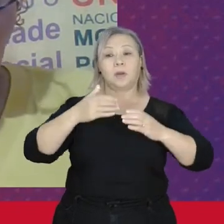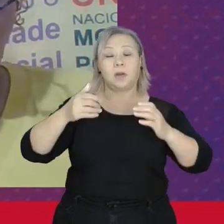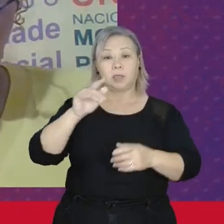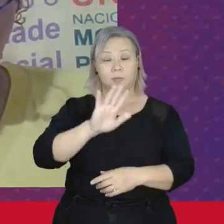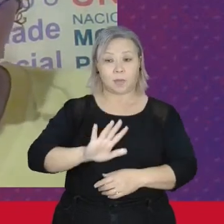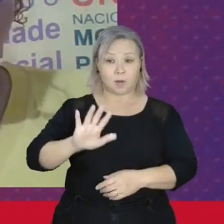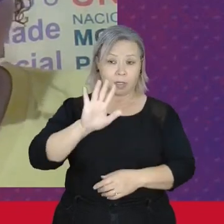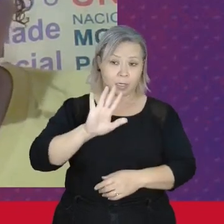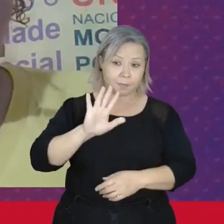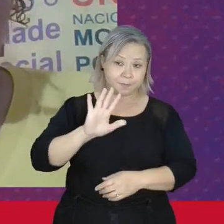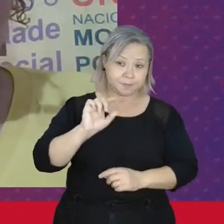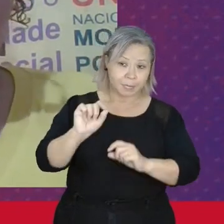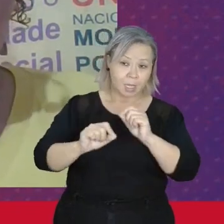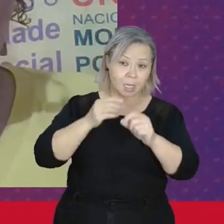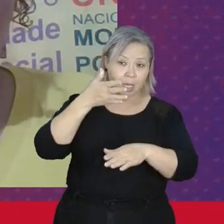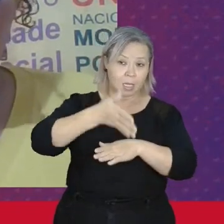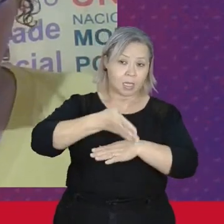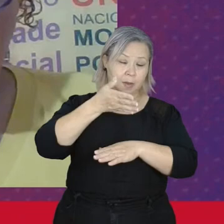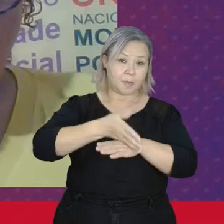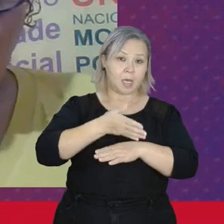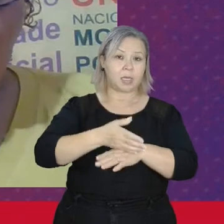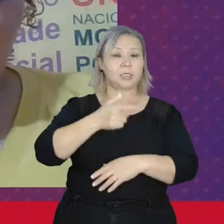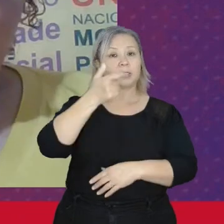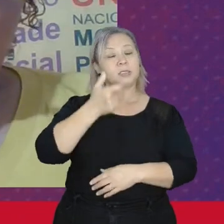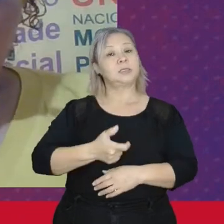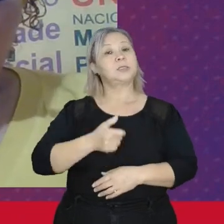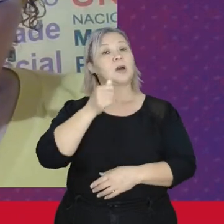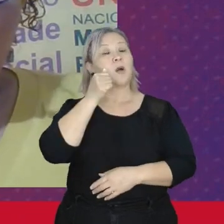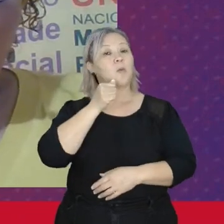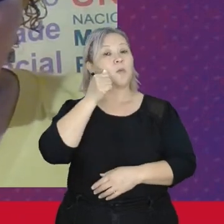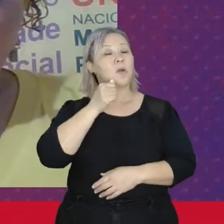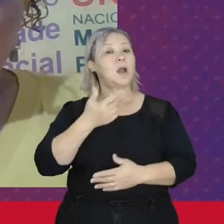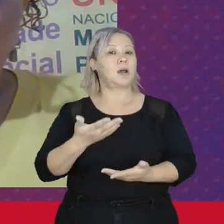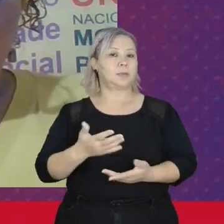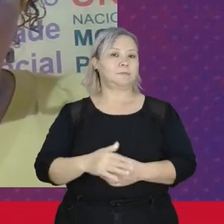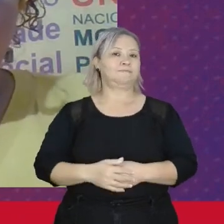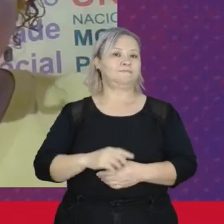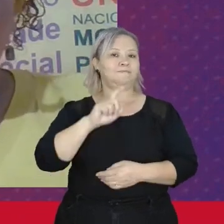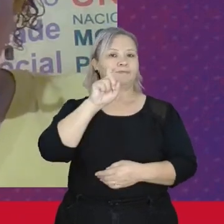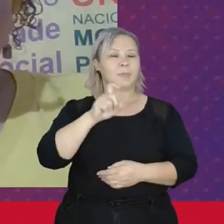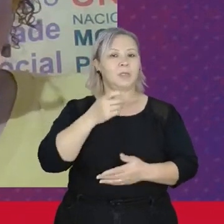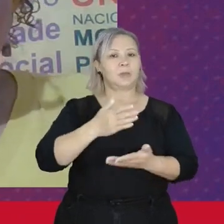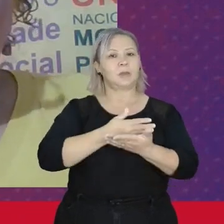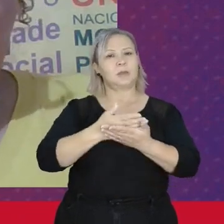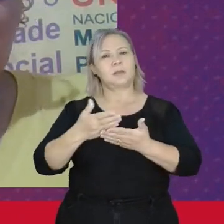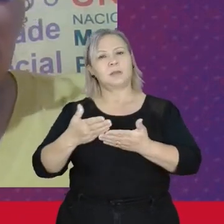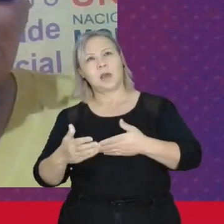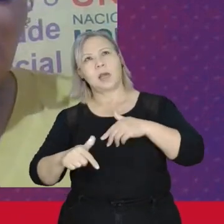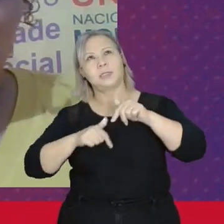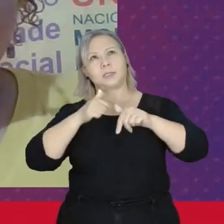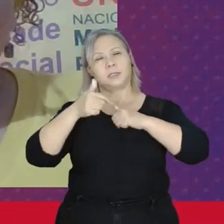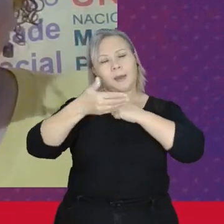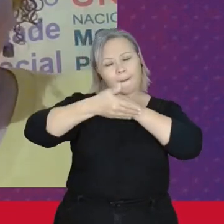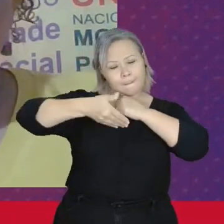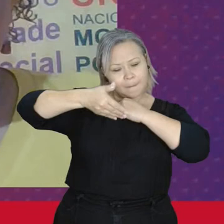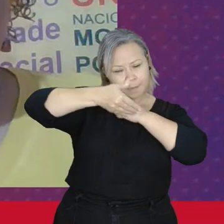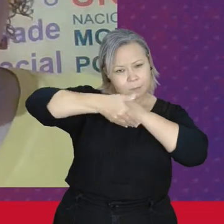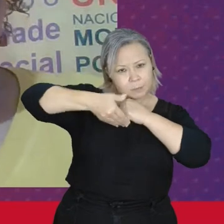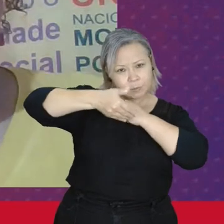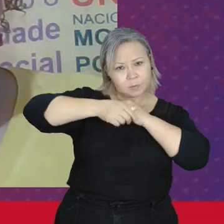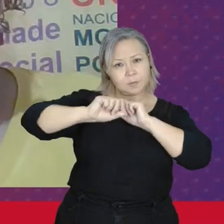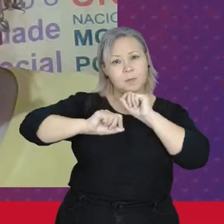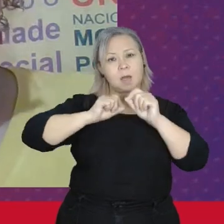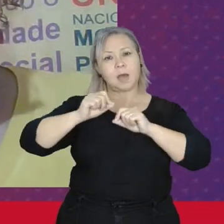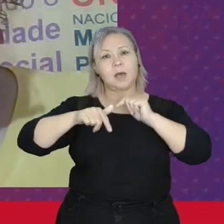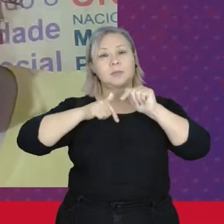maioria que participam são mulheres, desde o trabalho de base e os